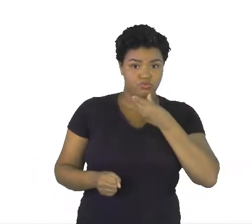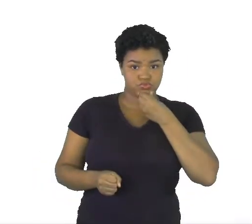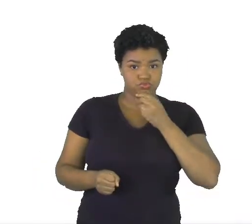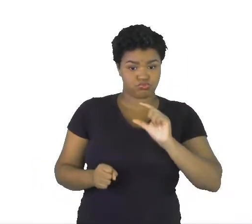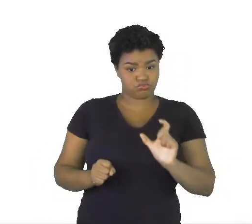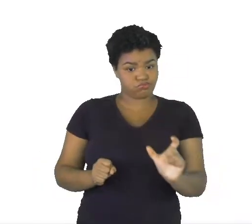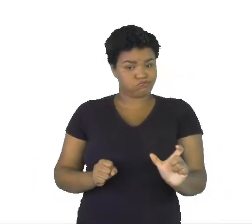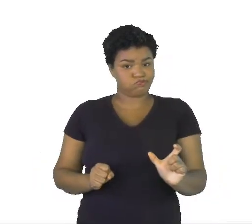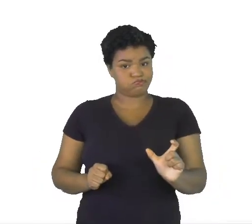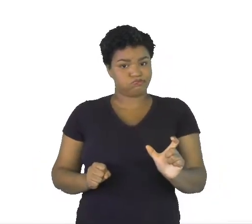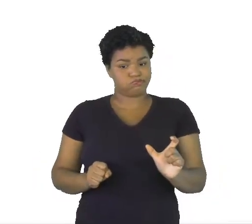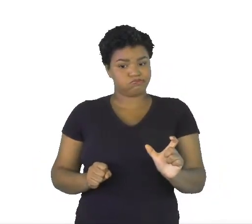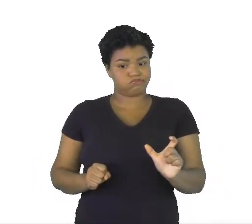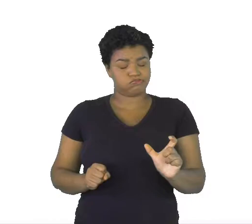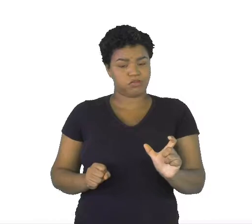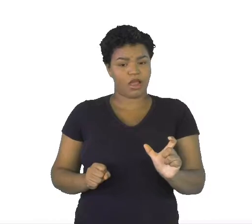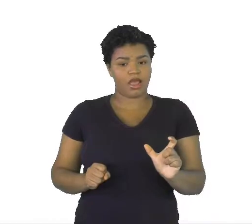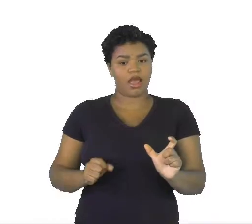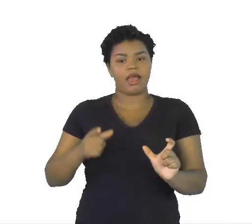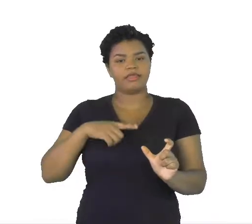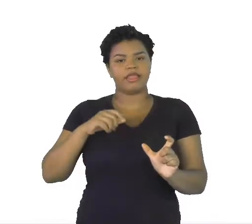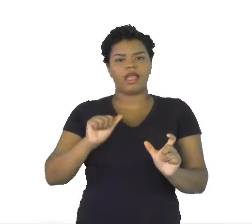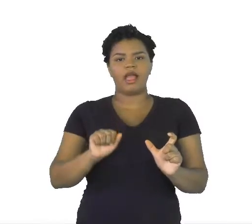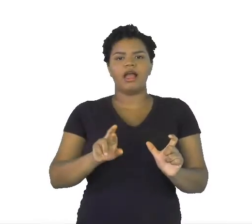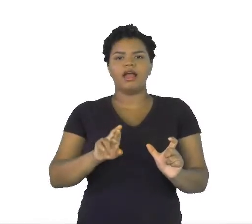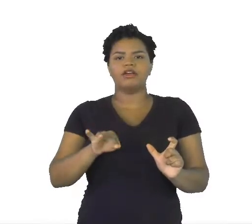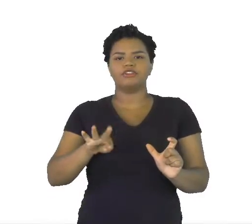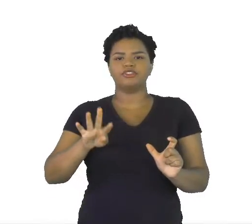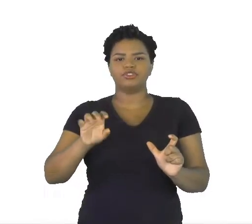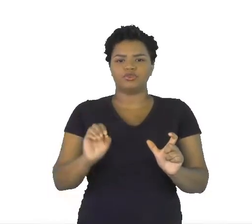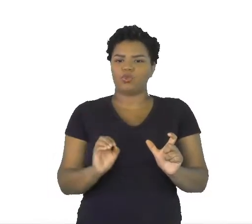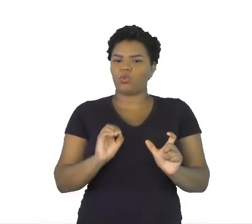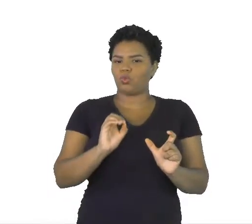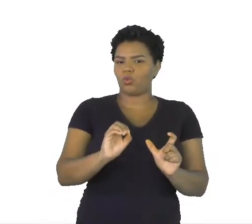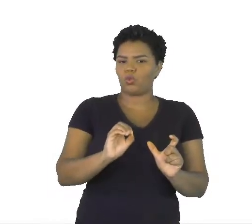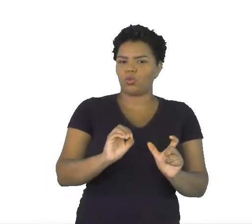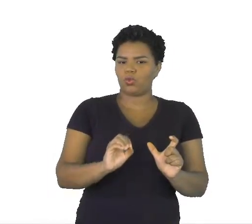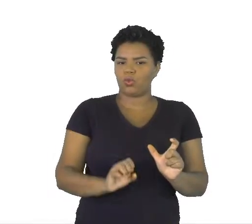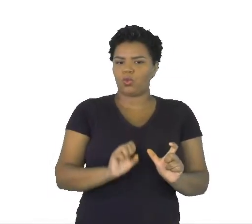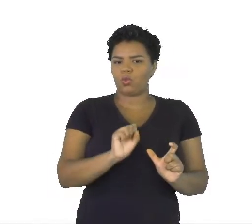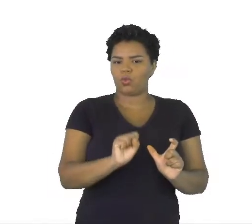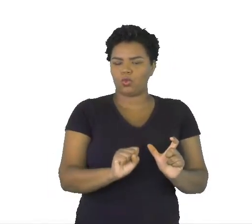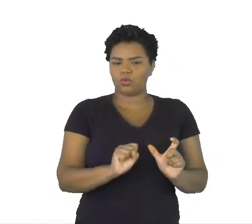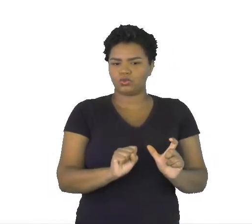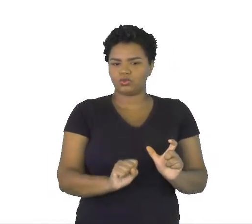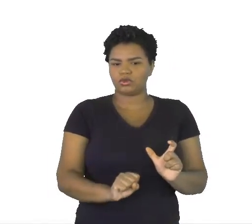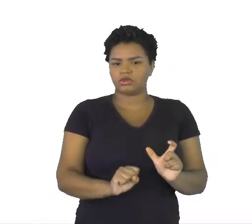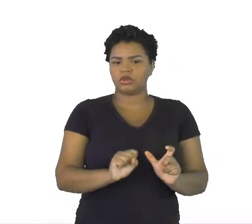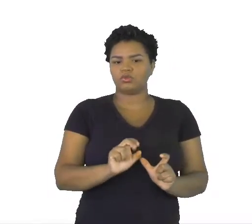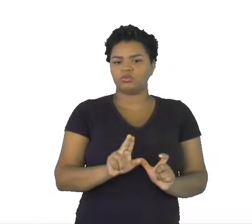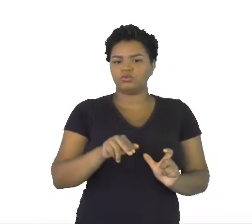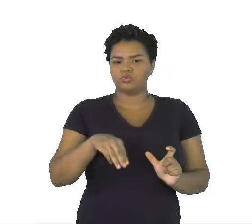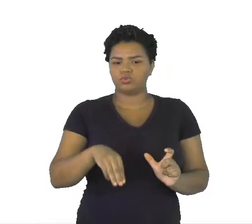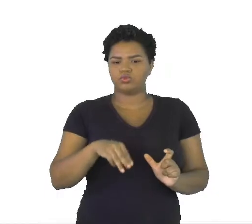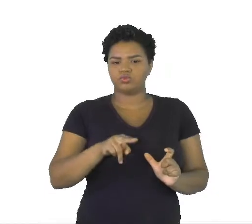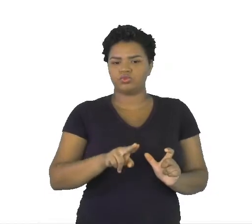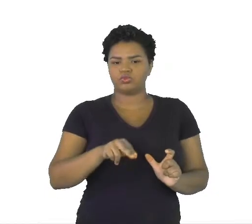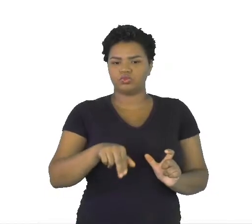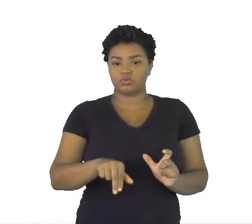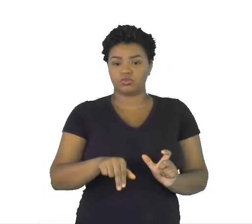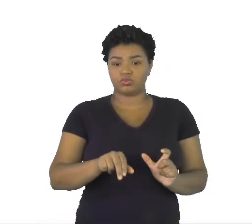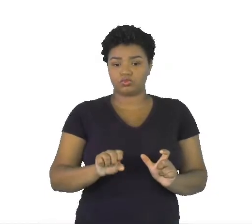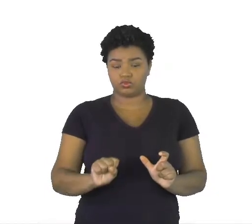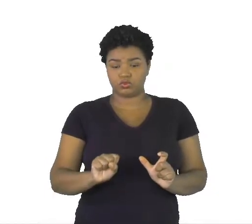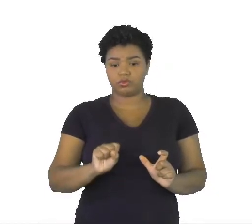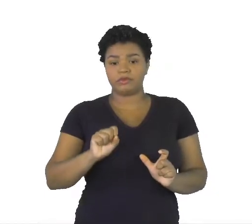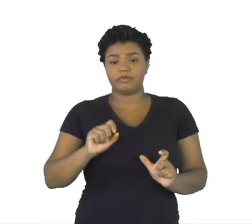ele vai ter o gênero, ele vai ter o artigo o, os, e uns. O quando for